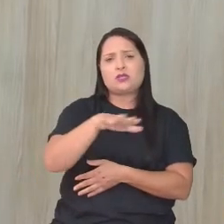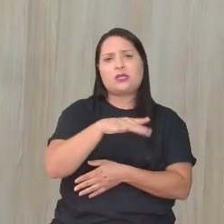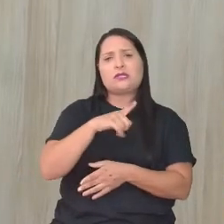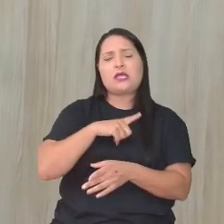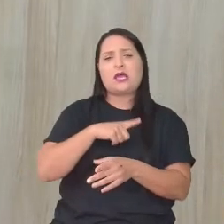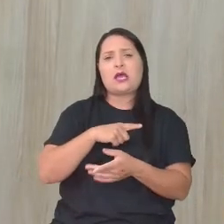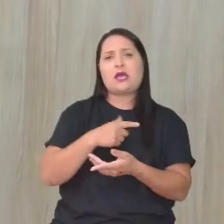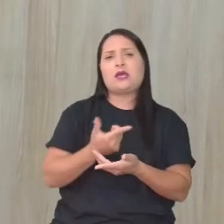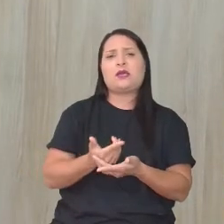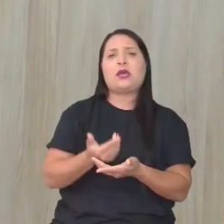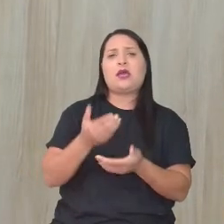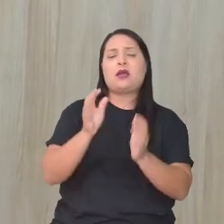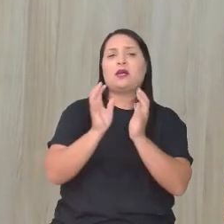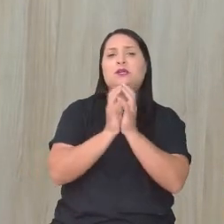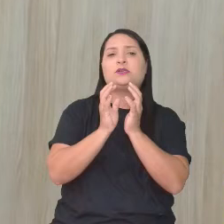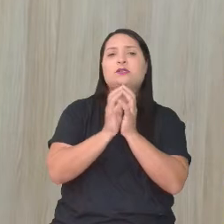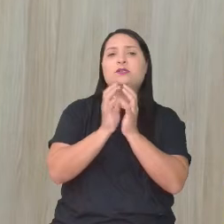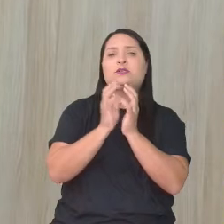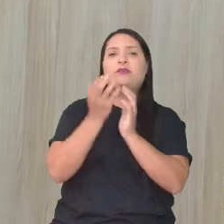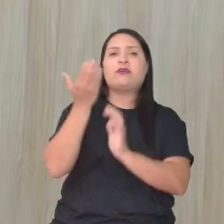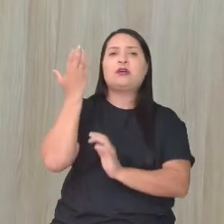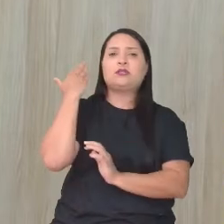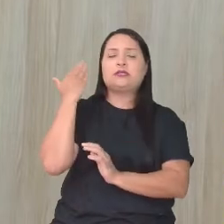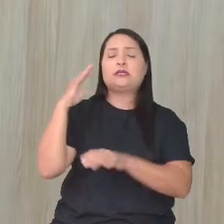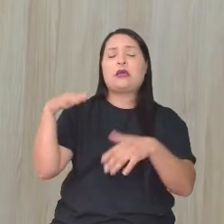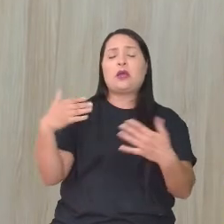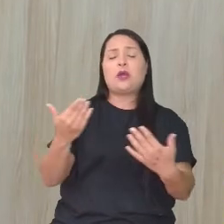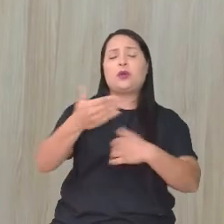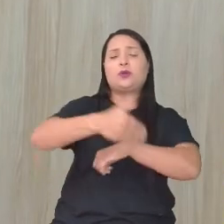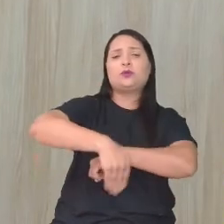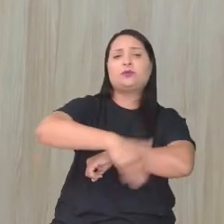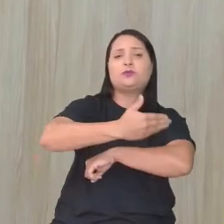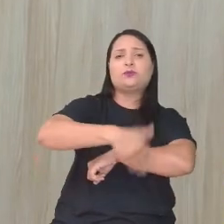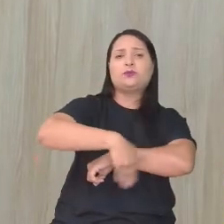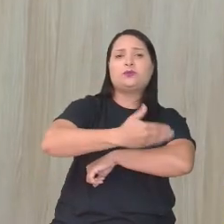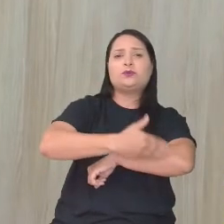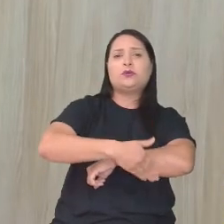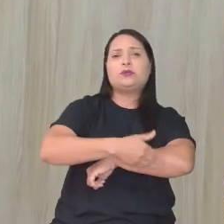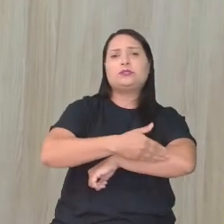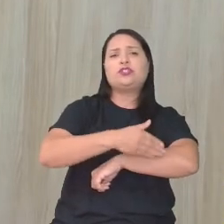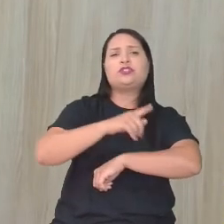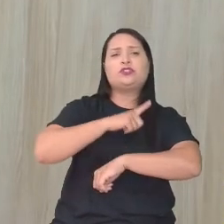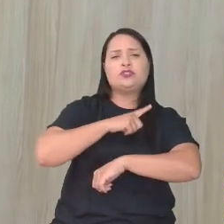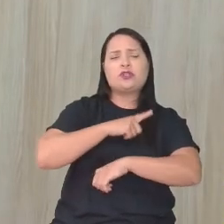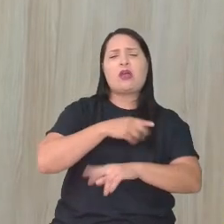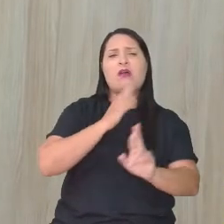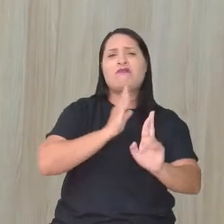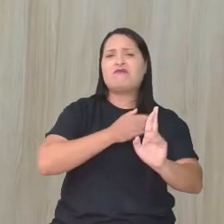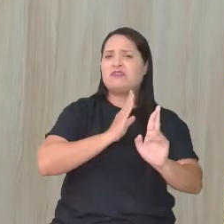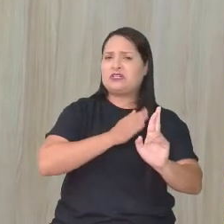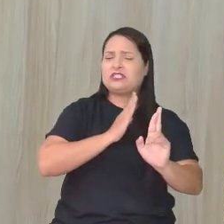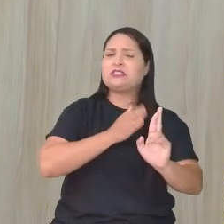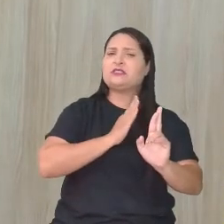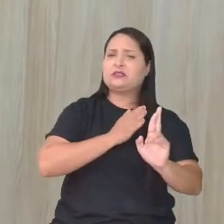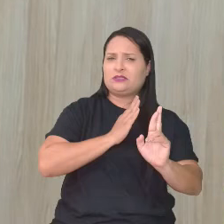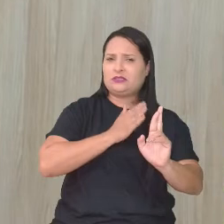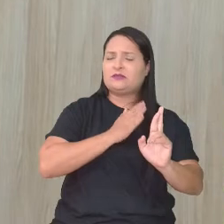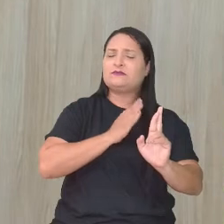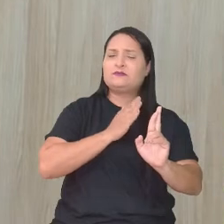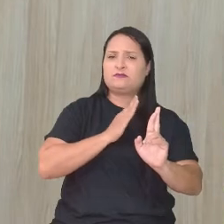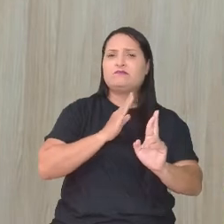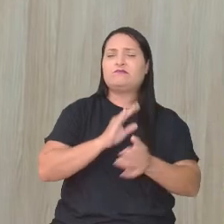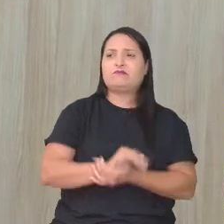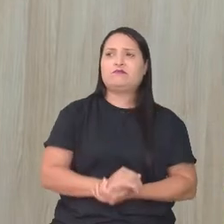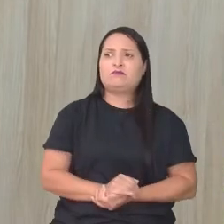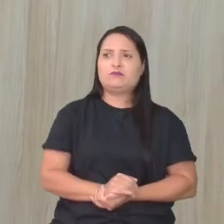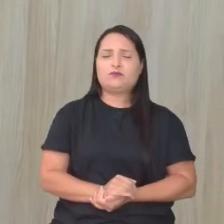Recife Antigo, né? Então, muitas ruas ali tem essa referência, né? E por a gente ter